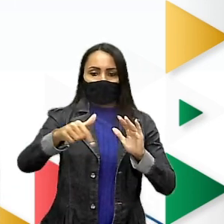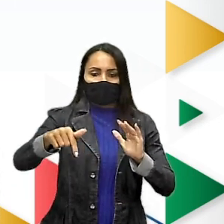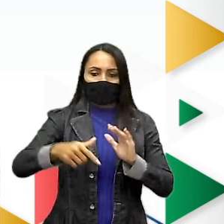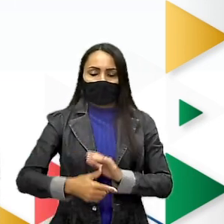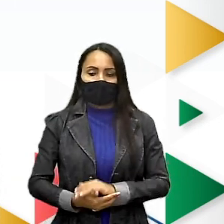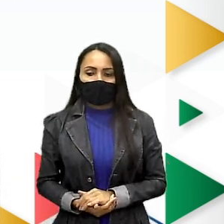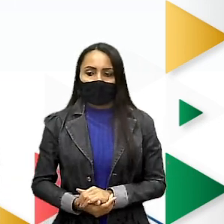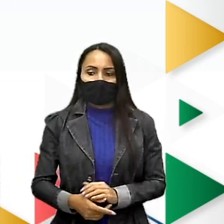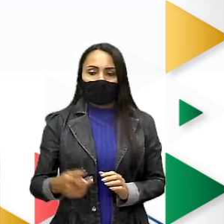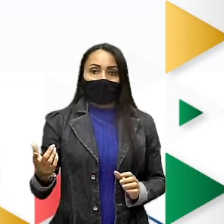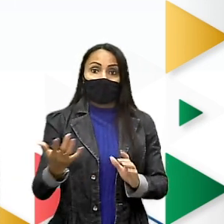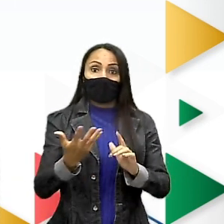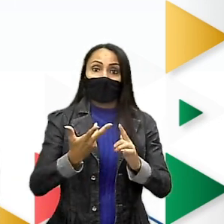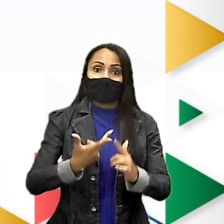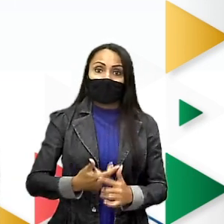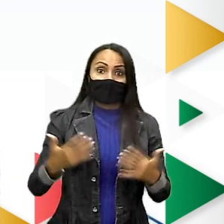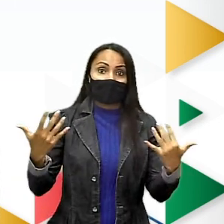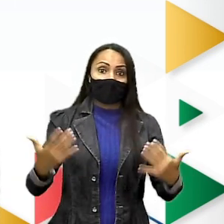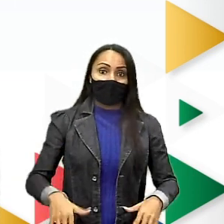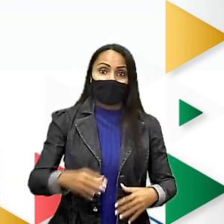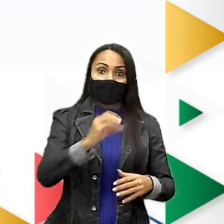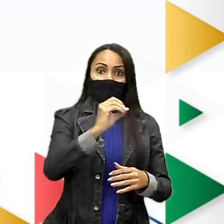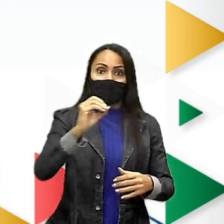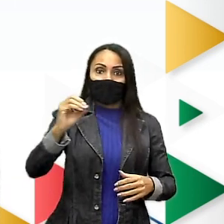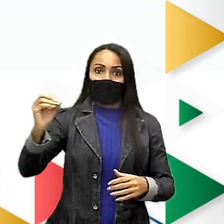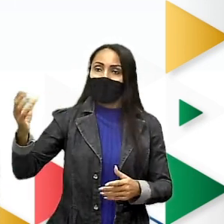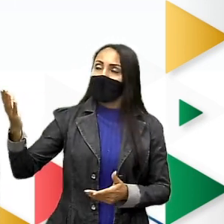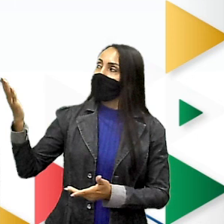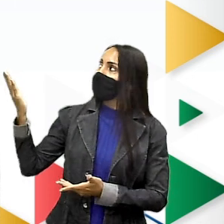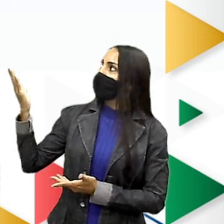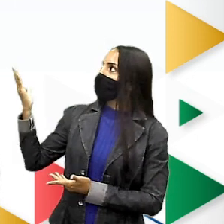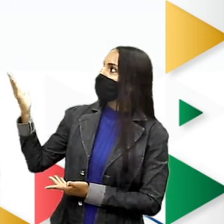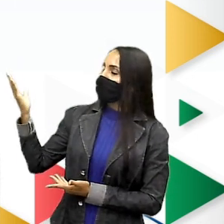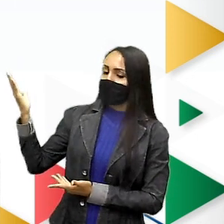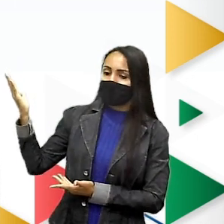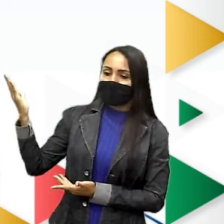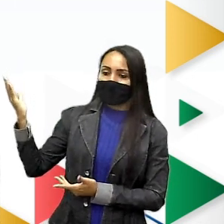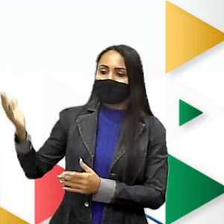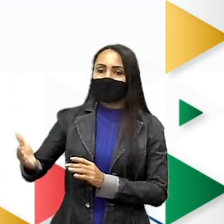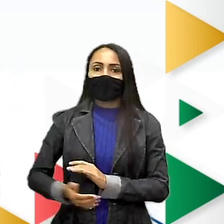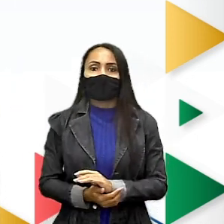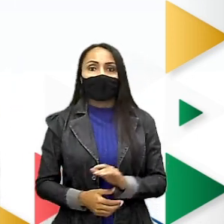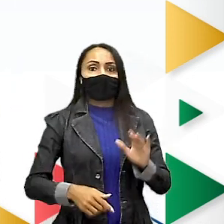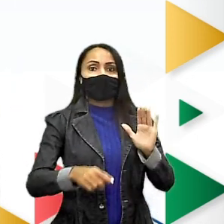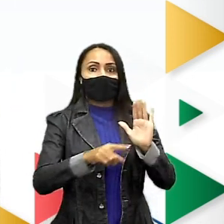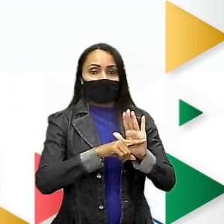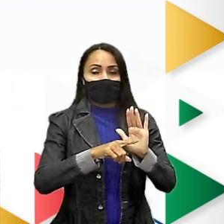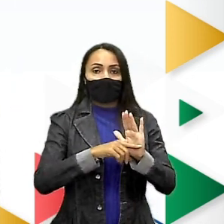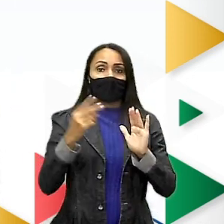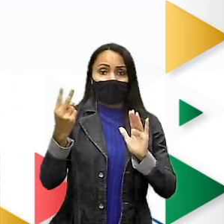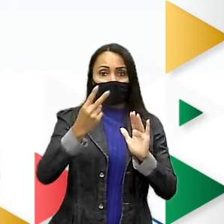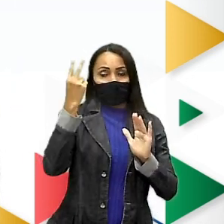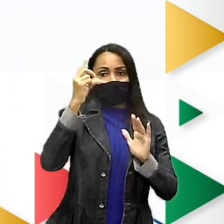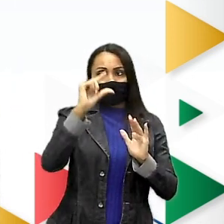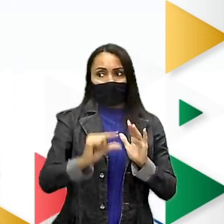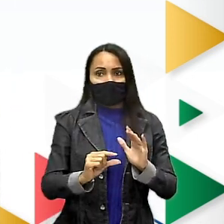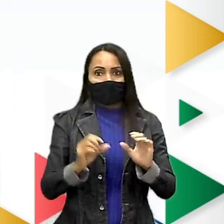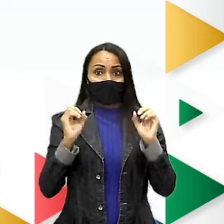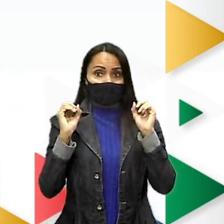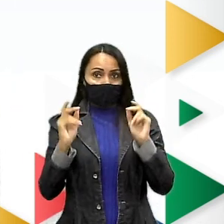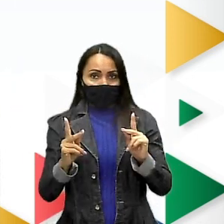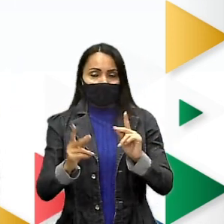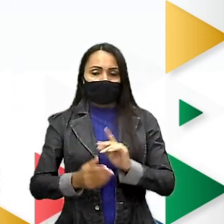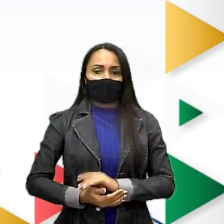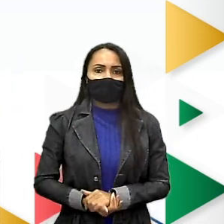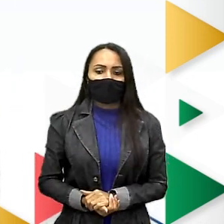entender a quantidadezinha de zeros que tem aí, tá? Negativos, claro, porque o valor é muito pequenininho, ok? Vamos